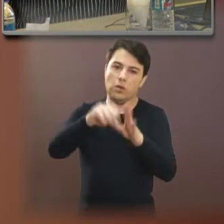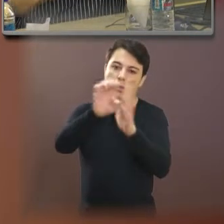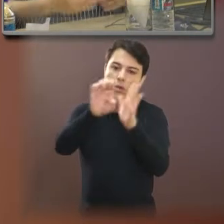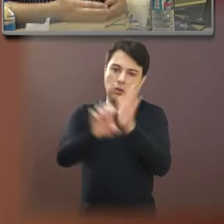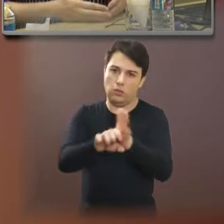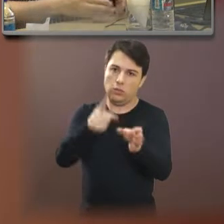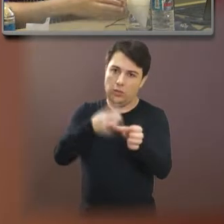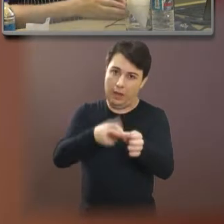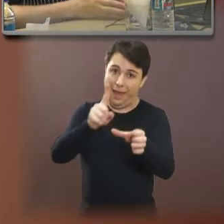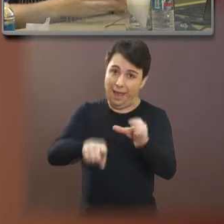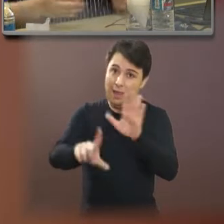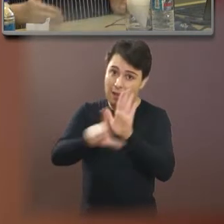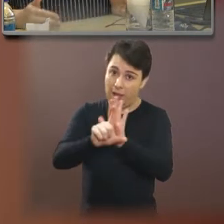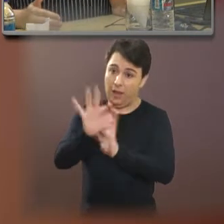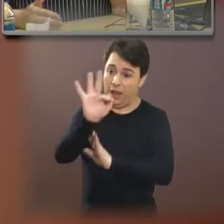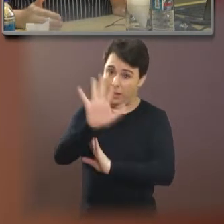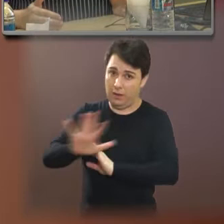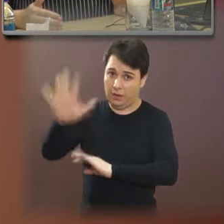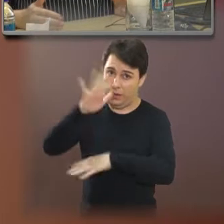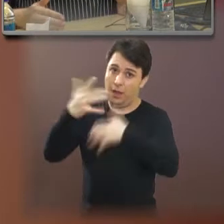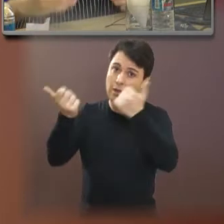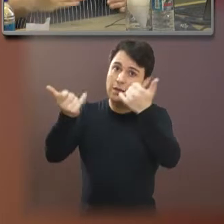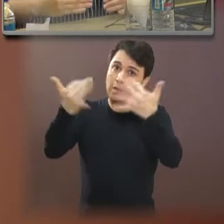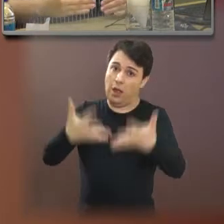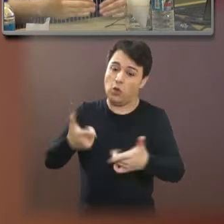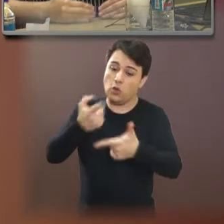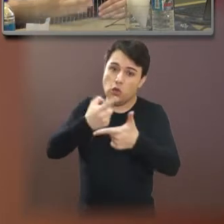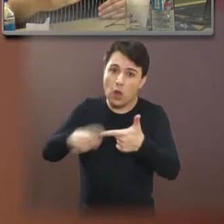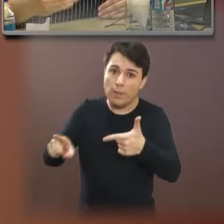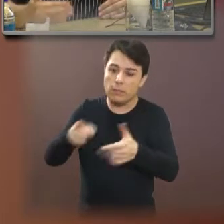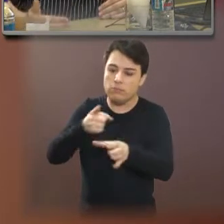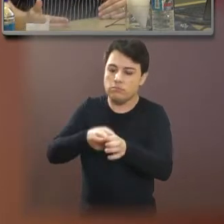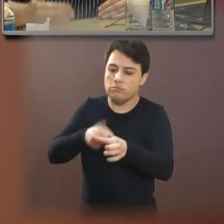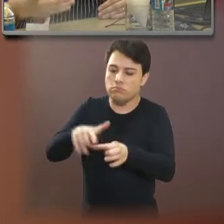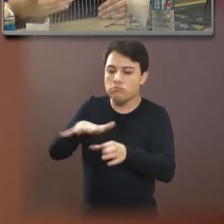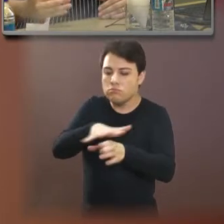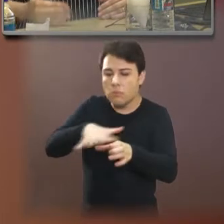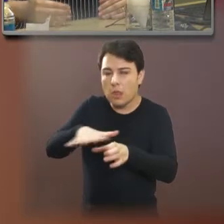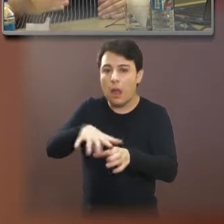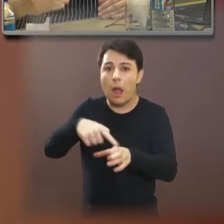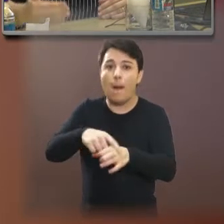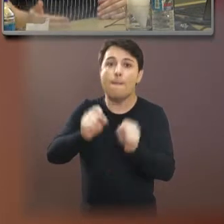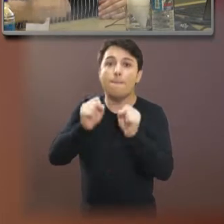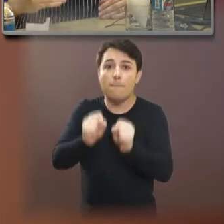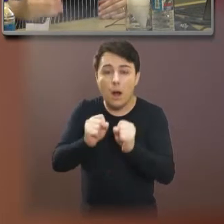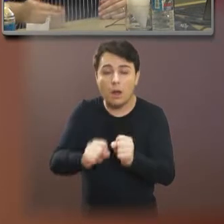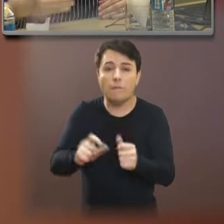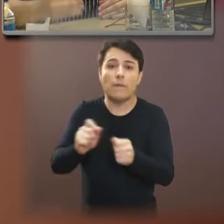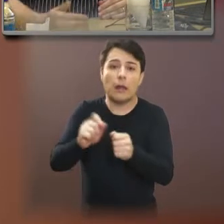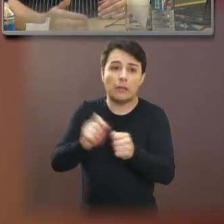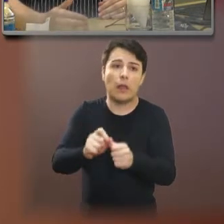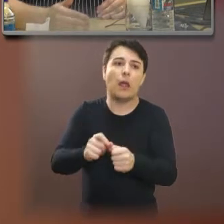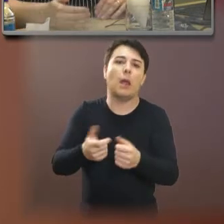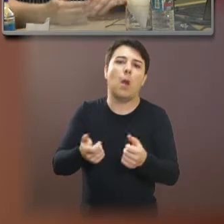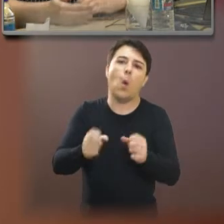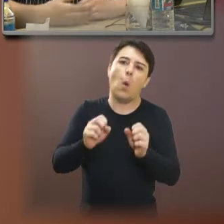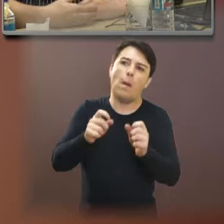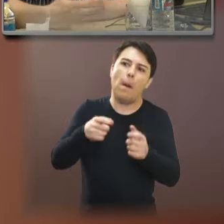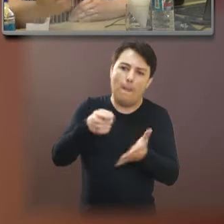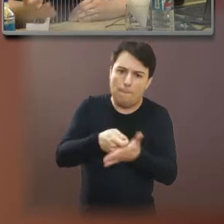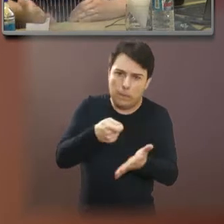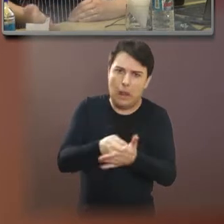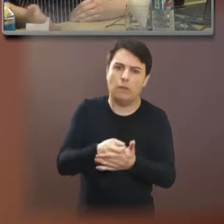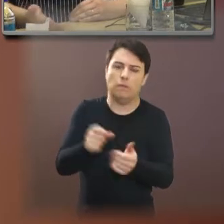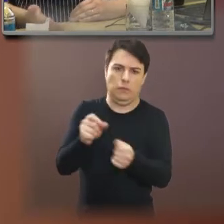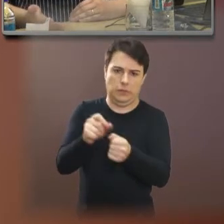lei federal que versa sobre o ordenamento urbano, que indica o que o município pode fazer e o que ele deve fazer